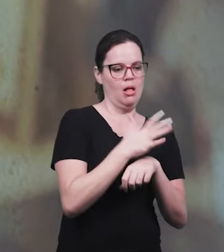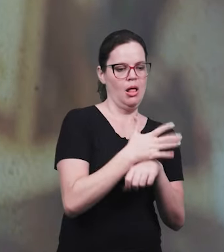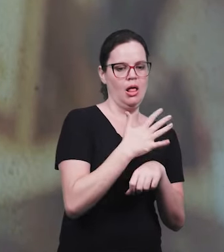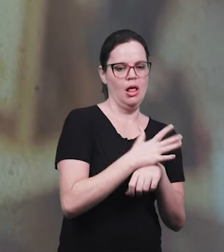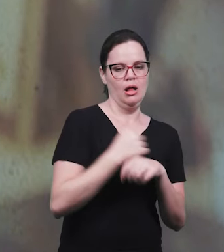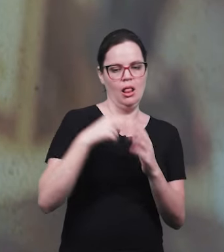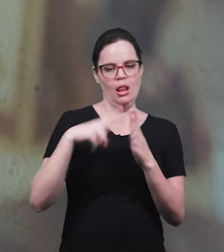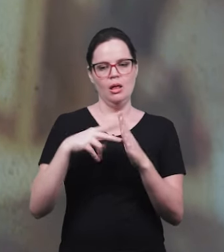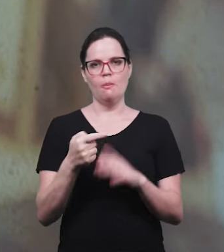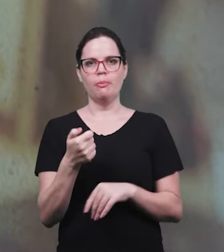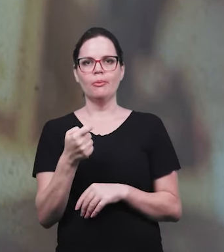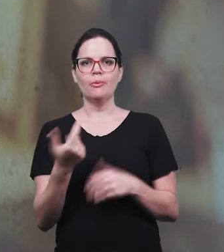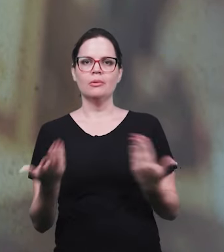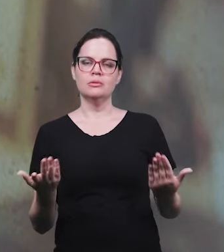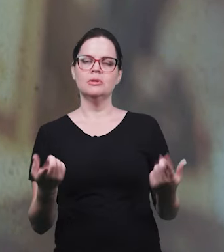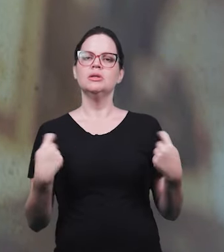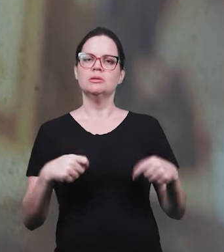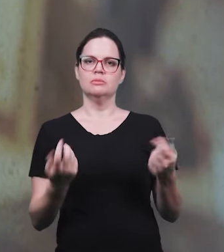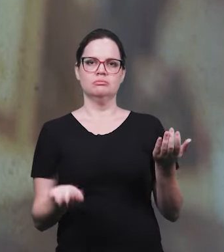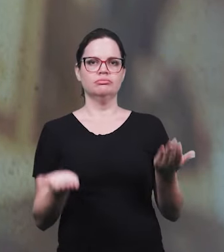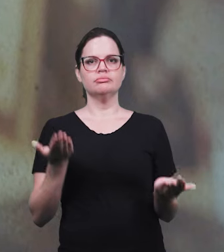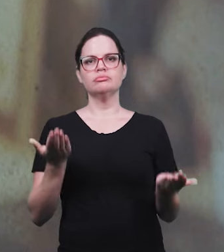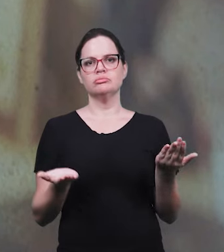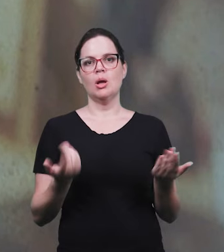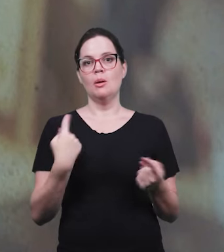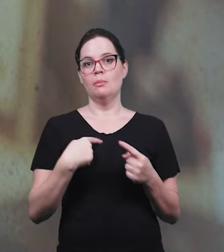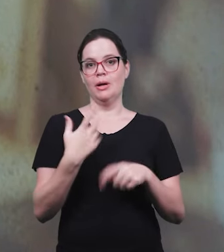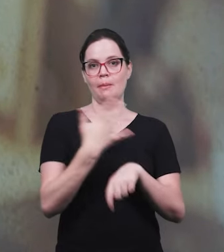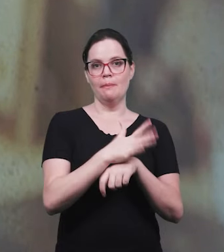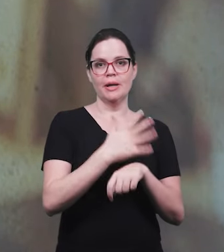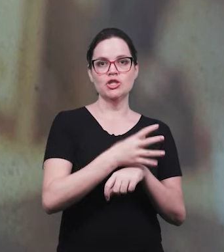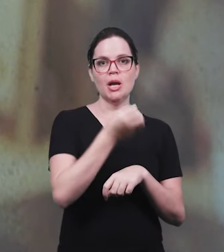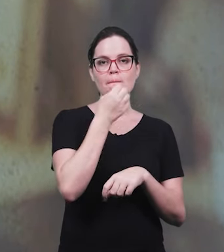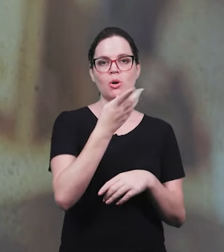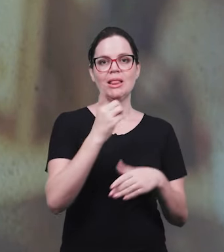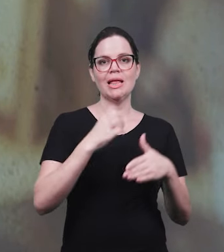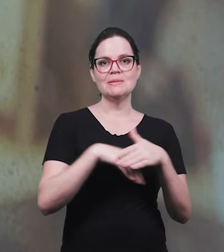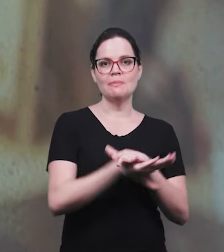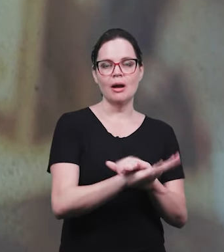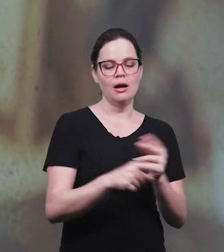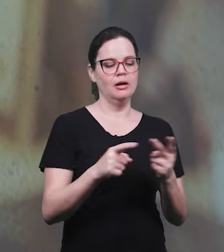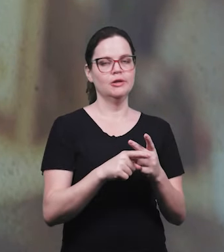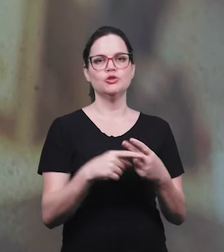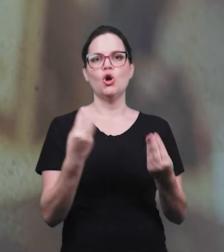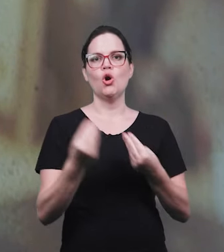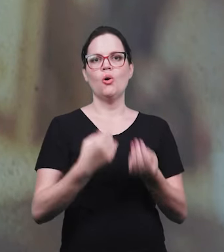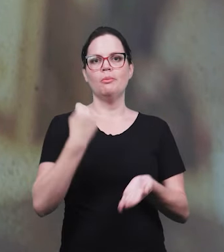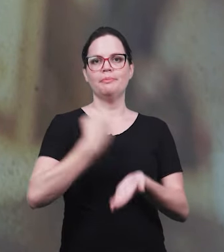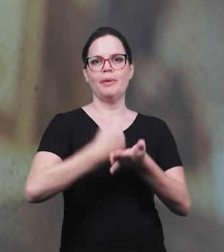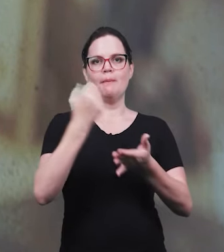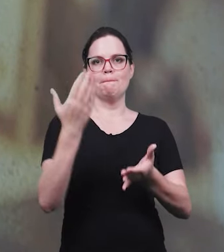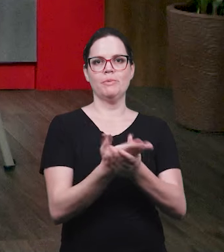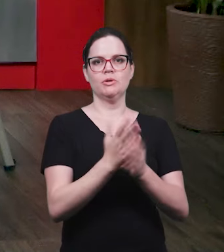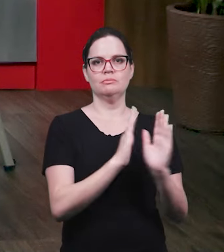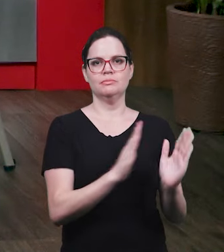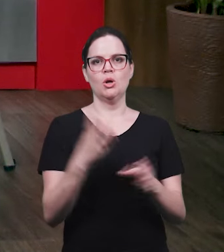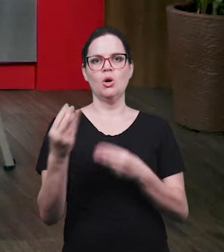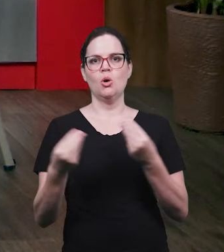a teoria. Então, a prática é importante para um despacho no tribunal, para o protocolo de um processo, como que eu uso